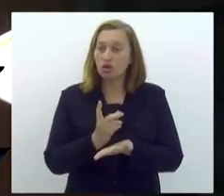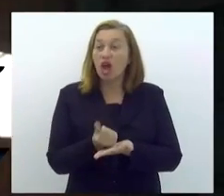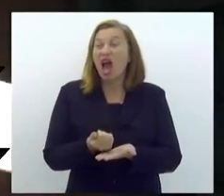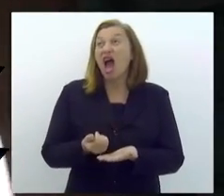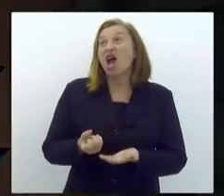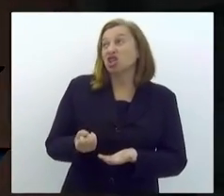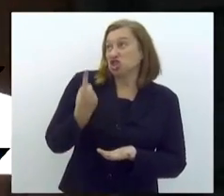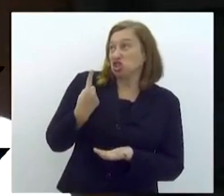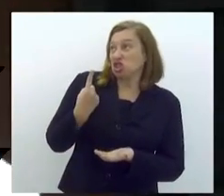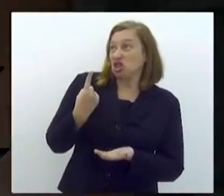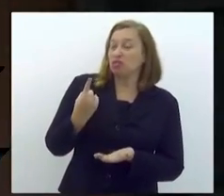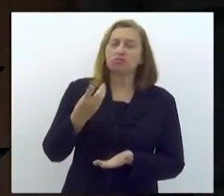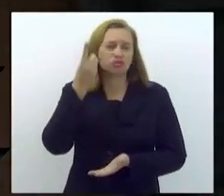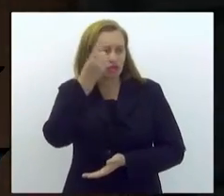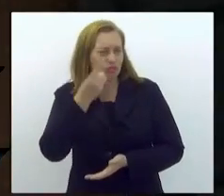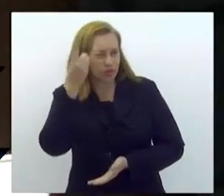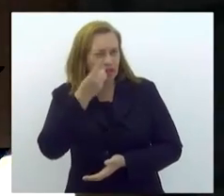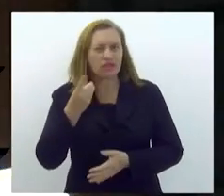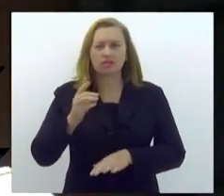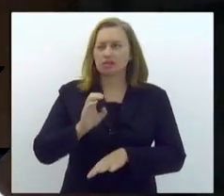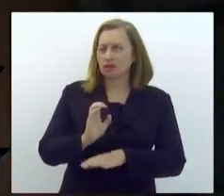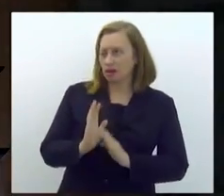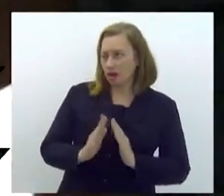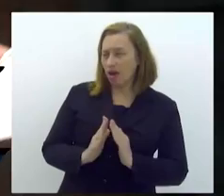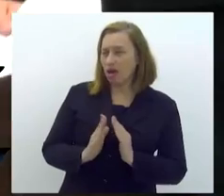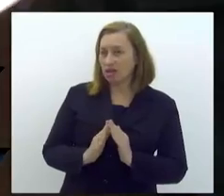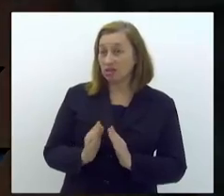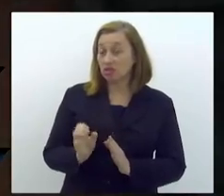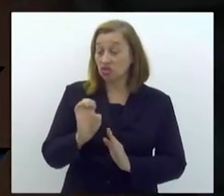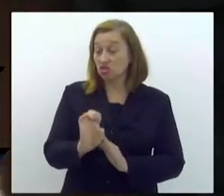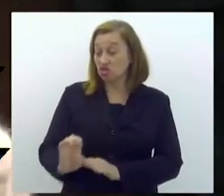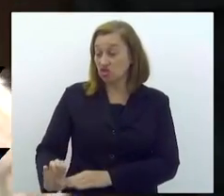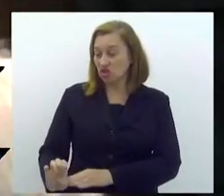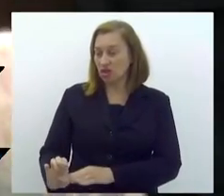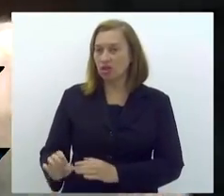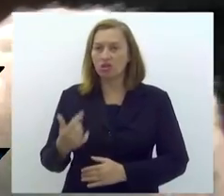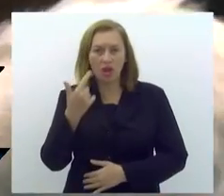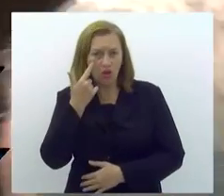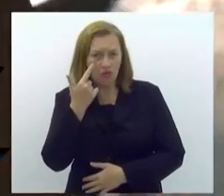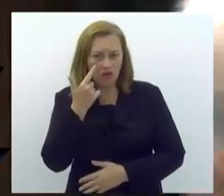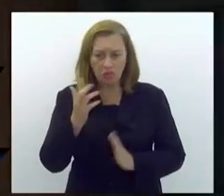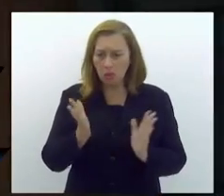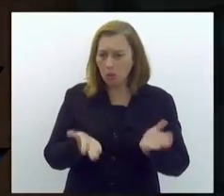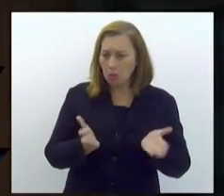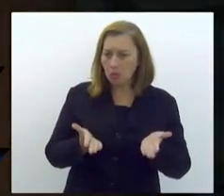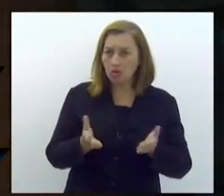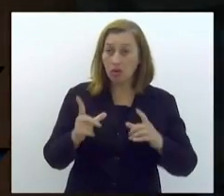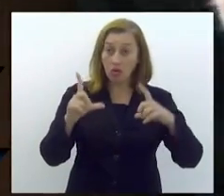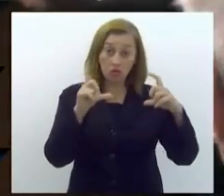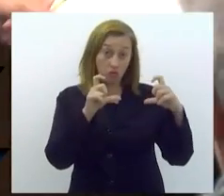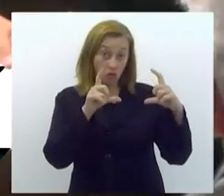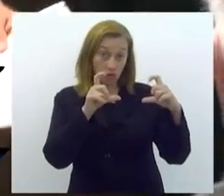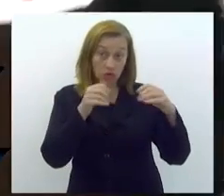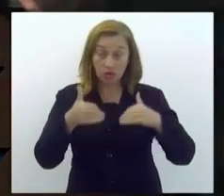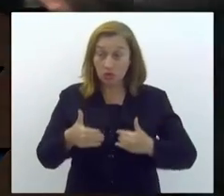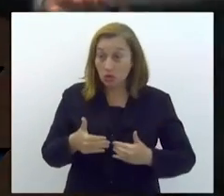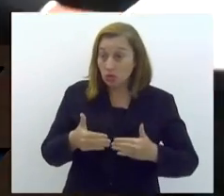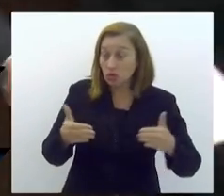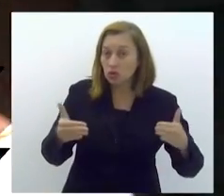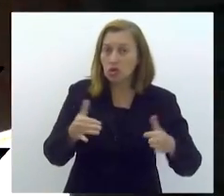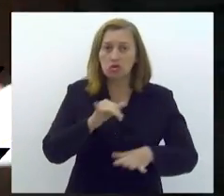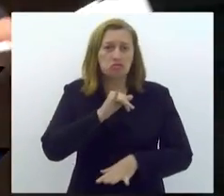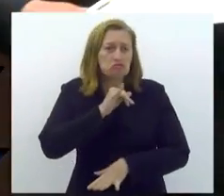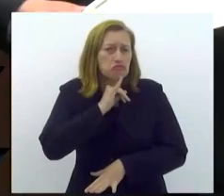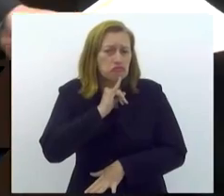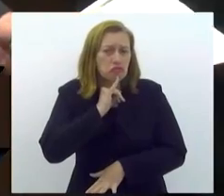os colegas deputados aqui desta casa Os Deputados de esquerda eu estava vendo agora a fotografia da inauguração infelizmente